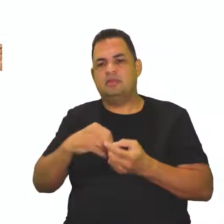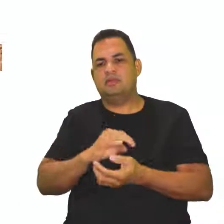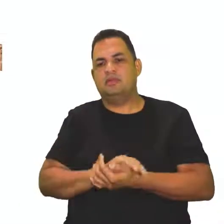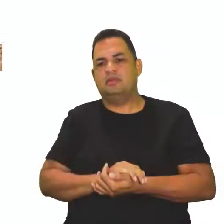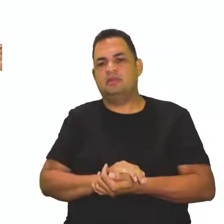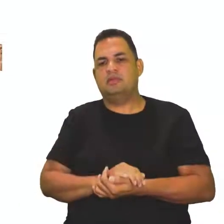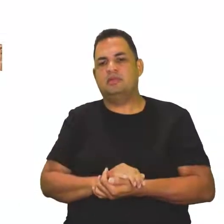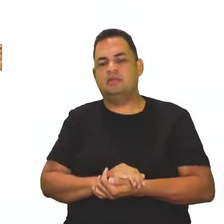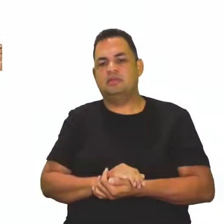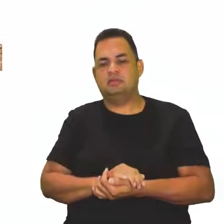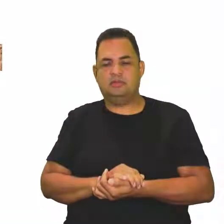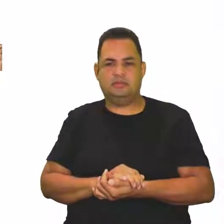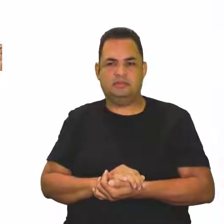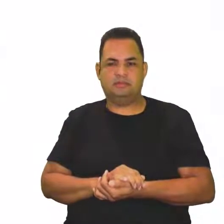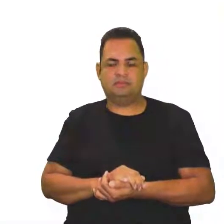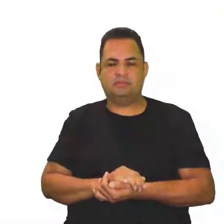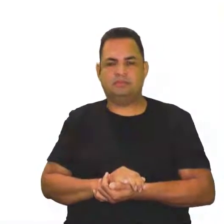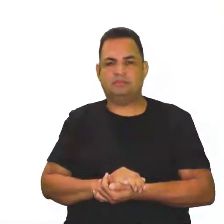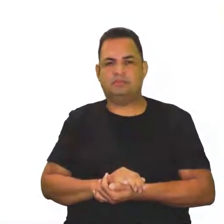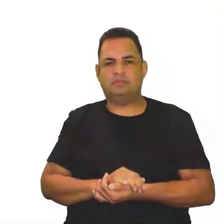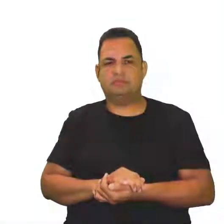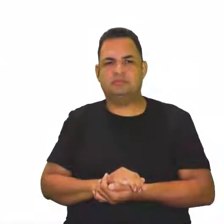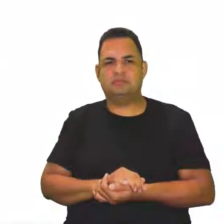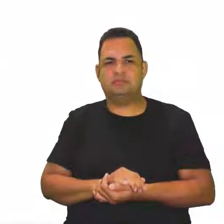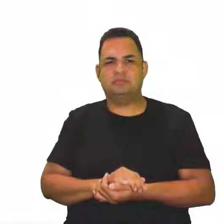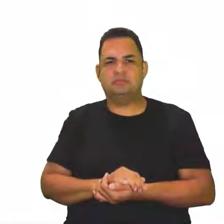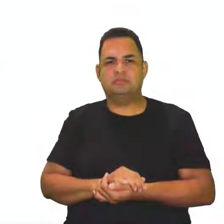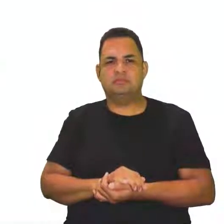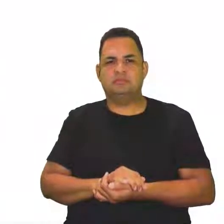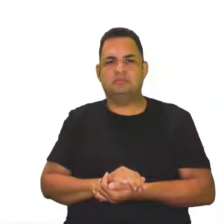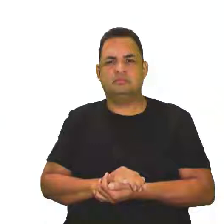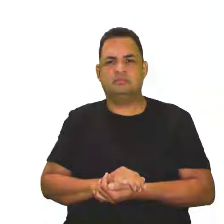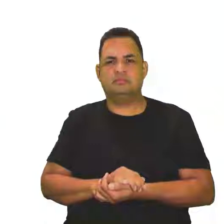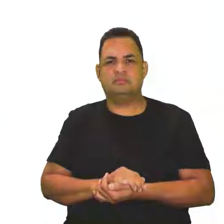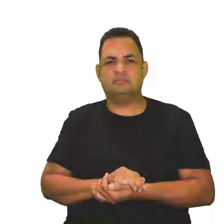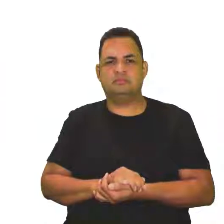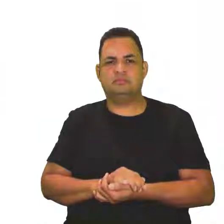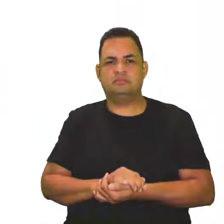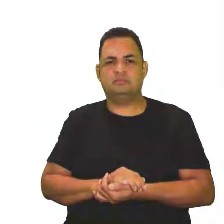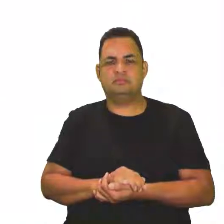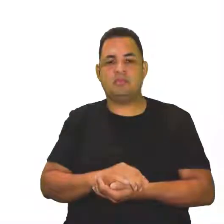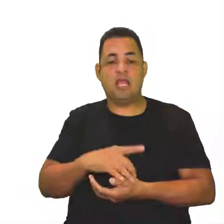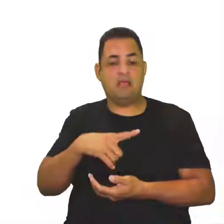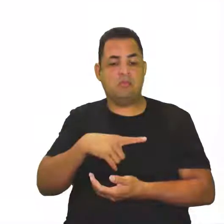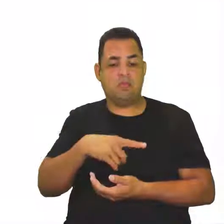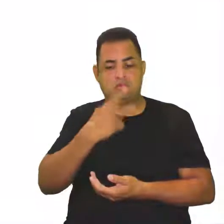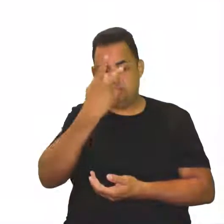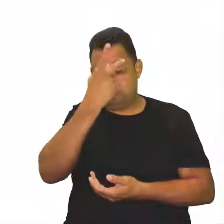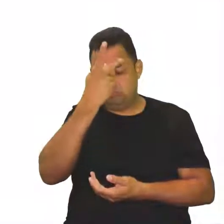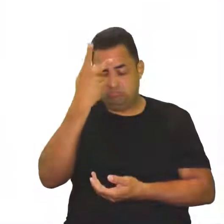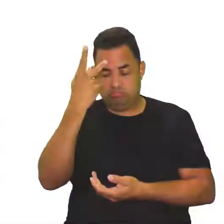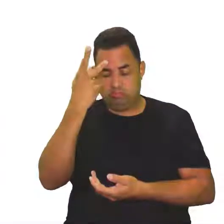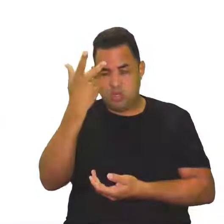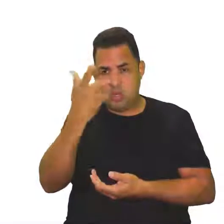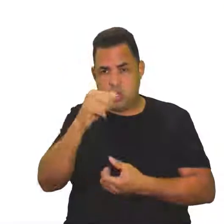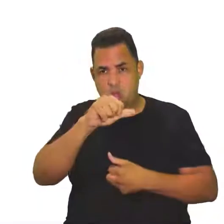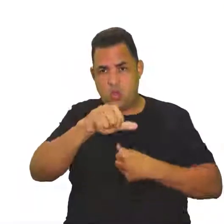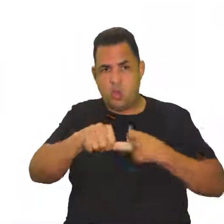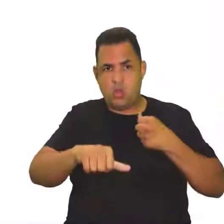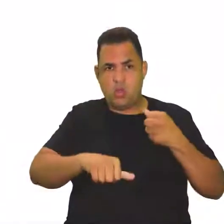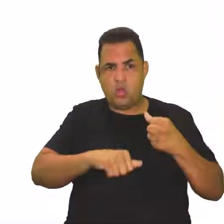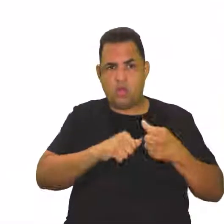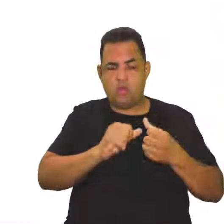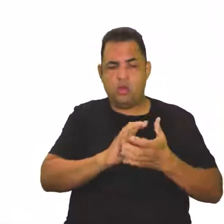campo elétrico aí, né? 100 volts por metro. A presença de uma pessoa modifica a